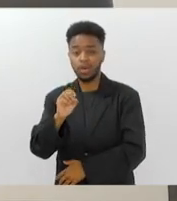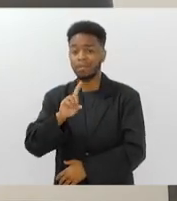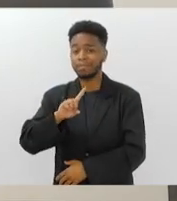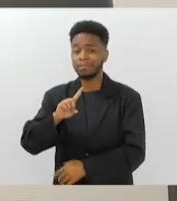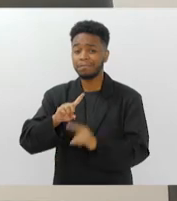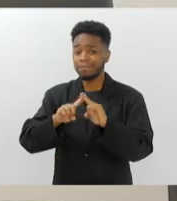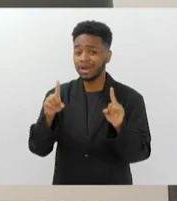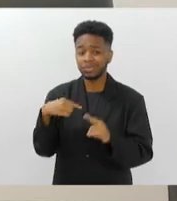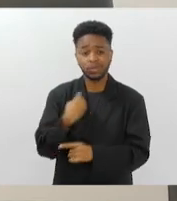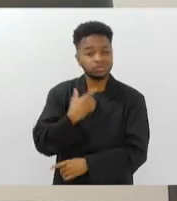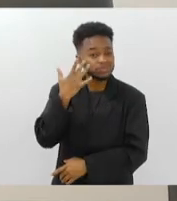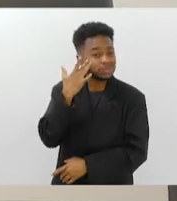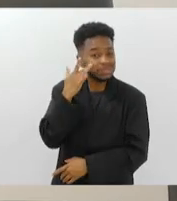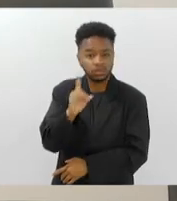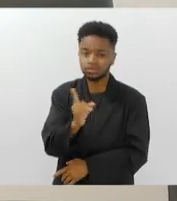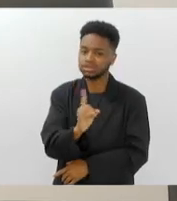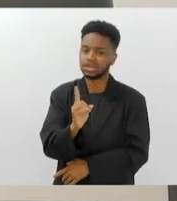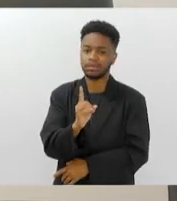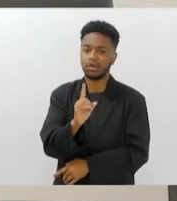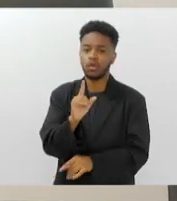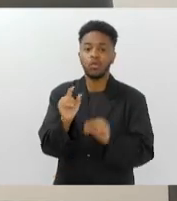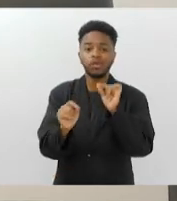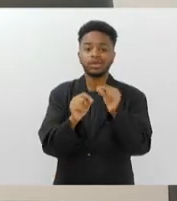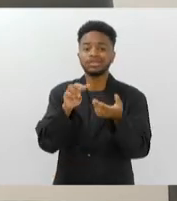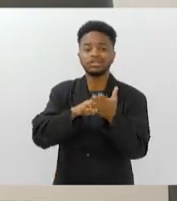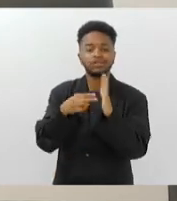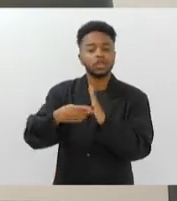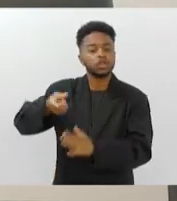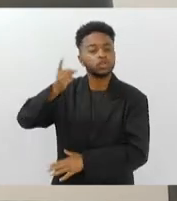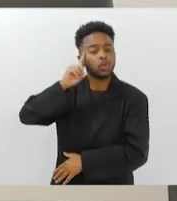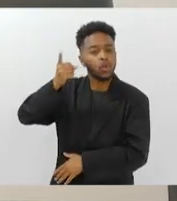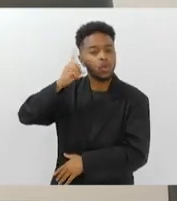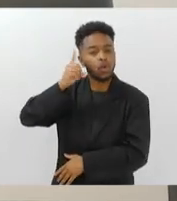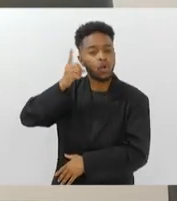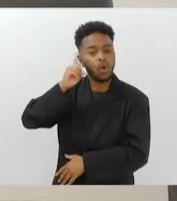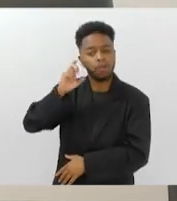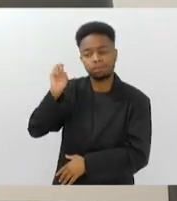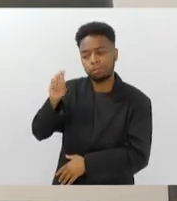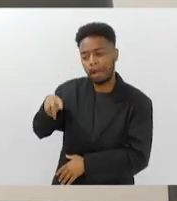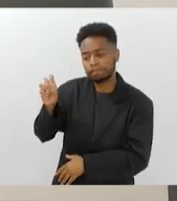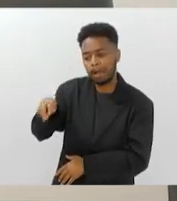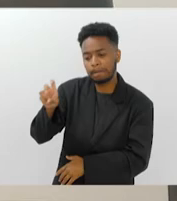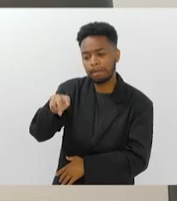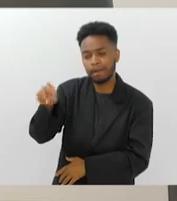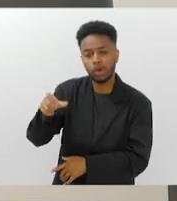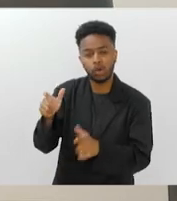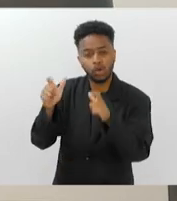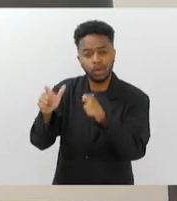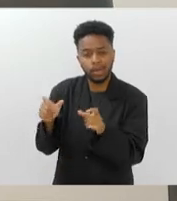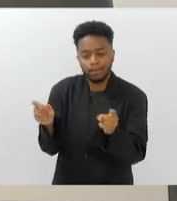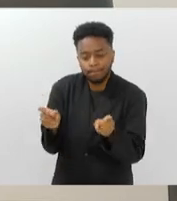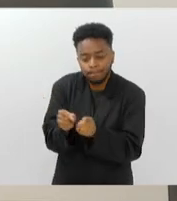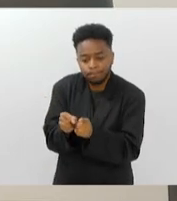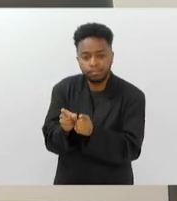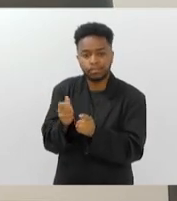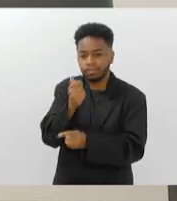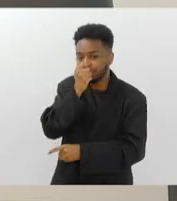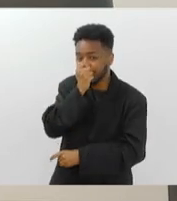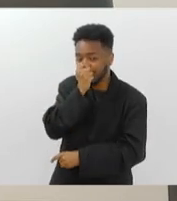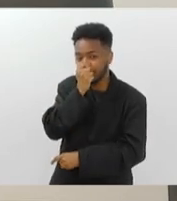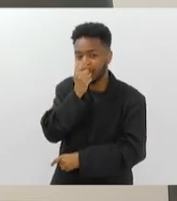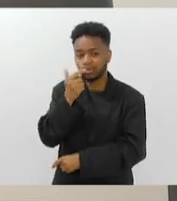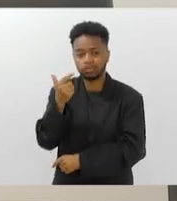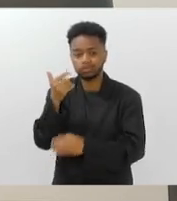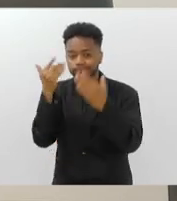noção do que representa passar todos os dias num lugar extremamente Estreito sem